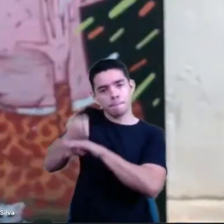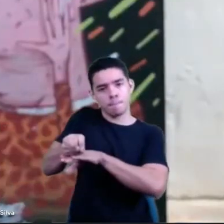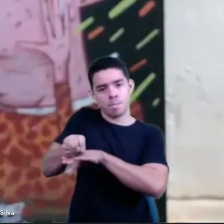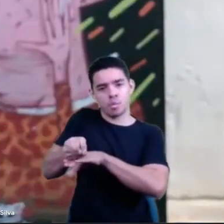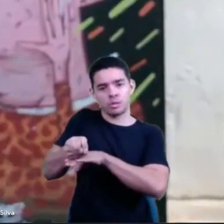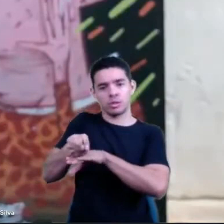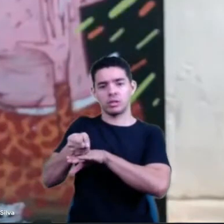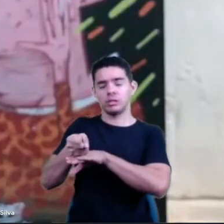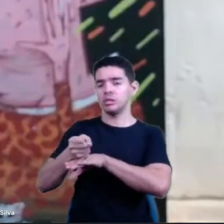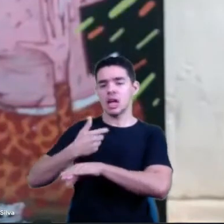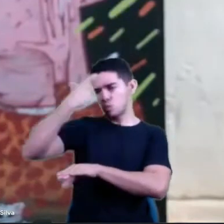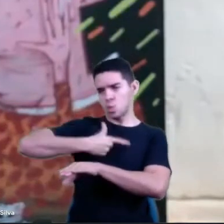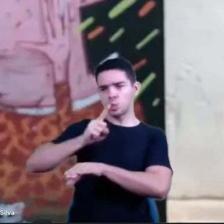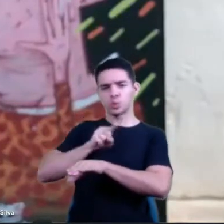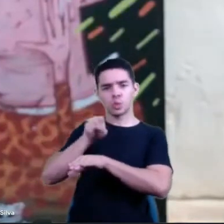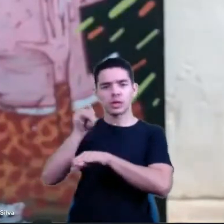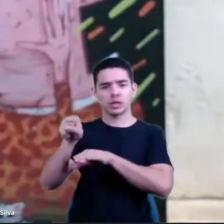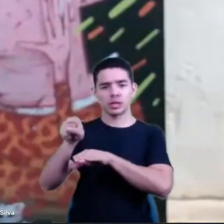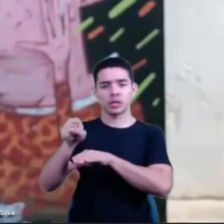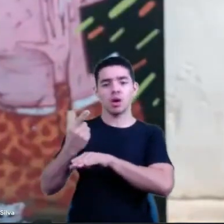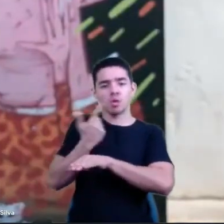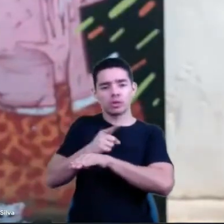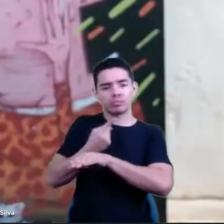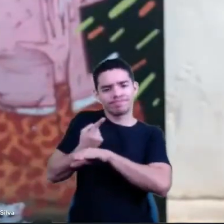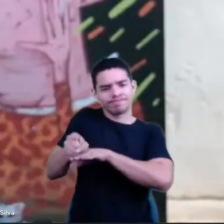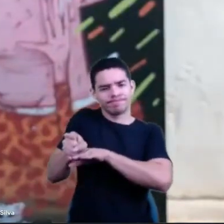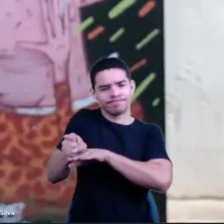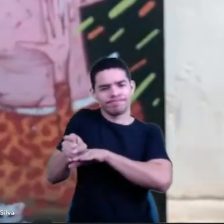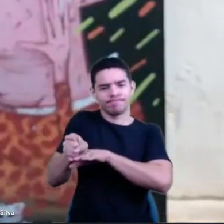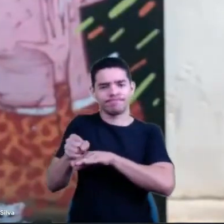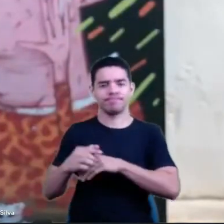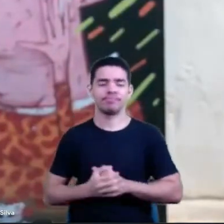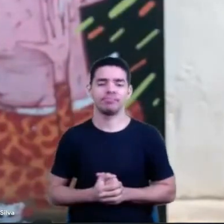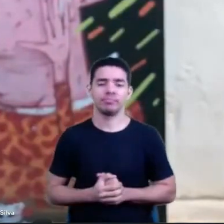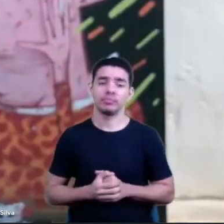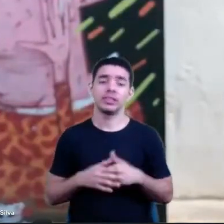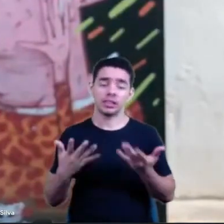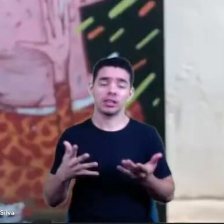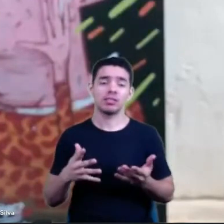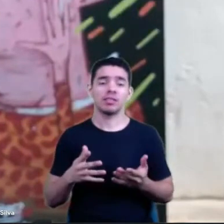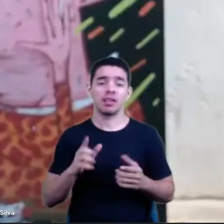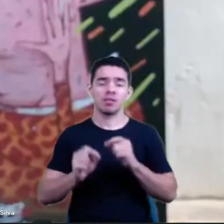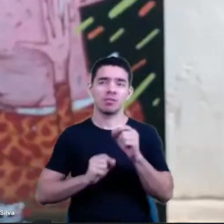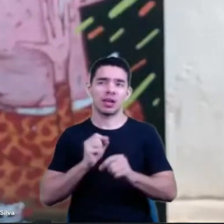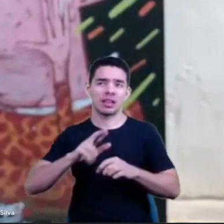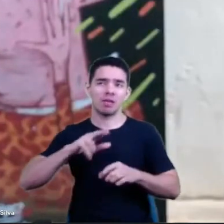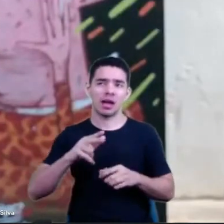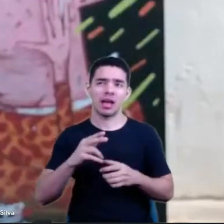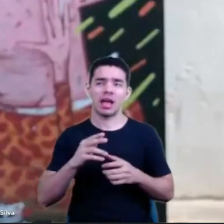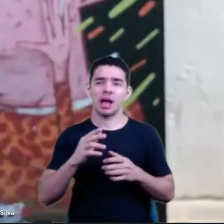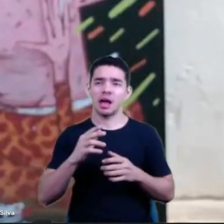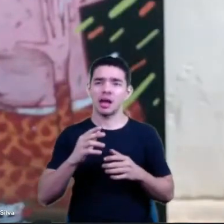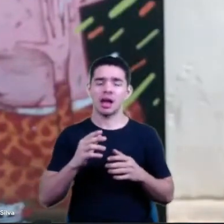poder, inclusive, de não ser aquilo, inclusive poder apontar aquilo, né? Então acho que passa menos de uma perversão